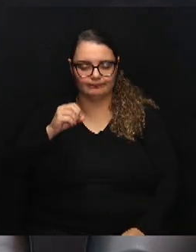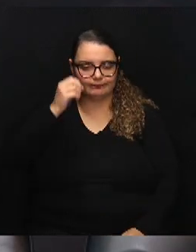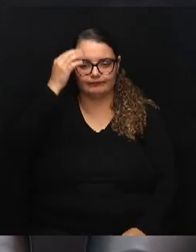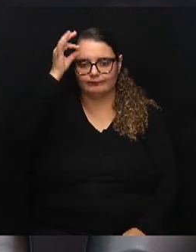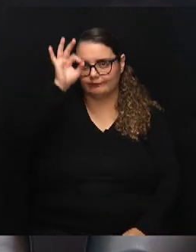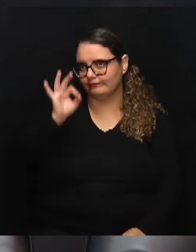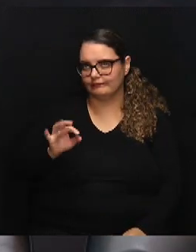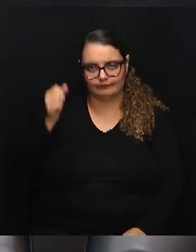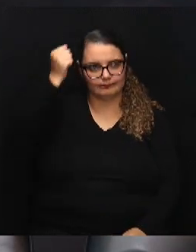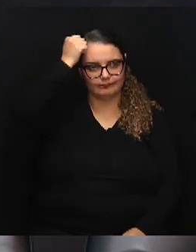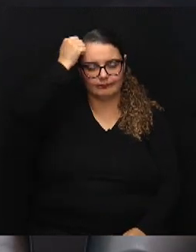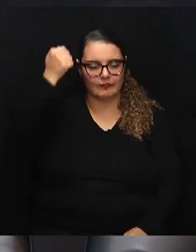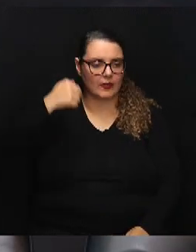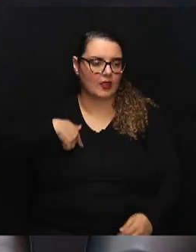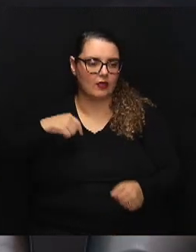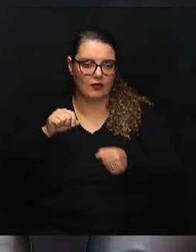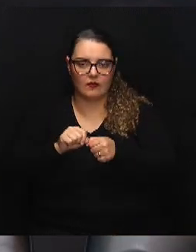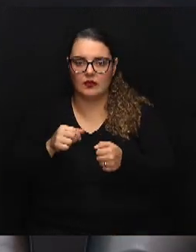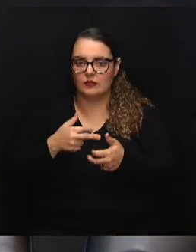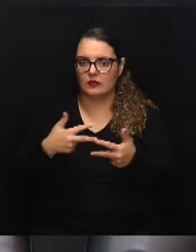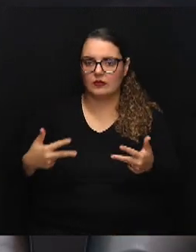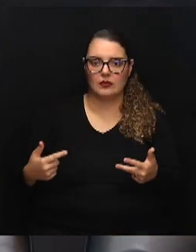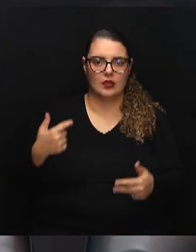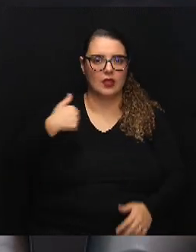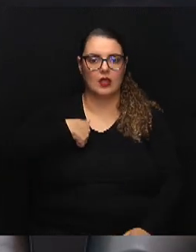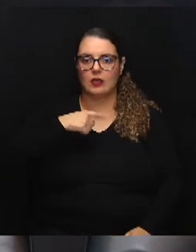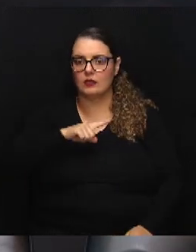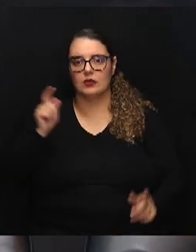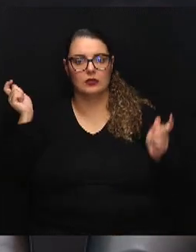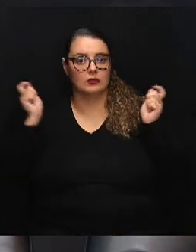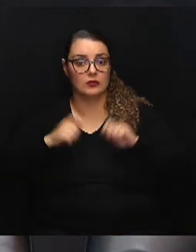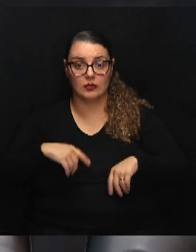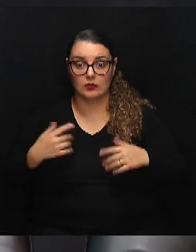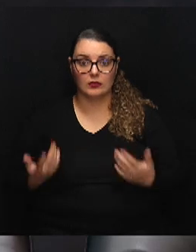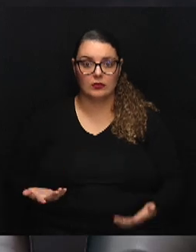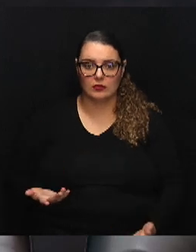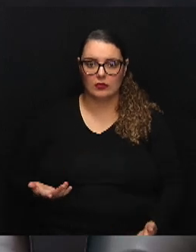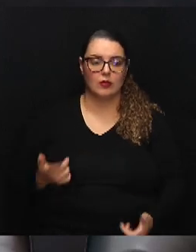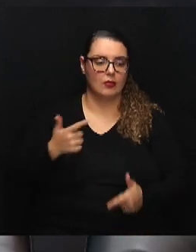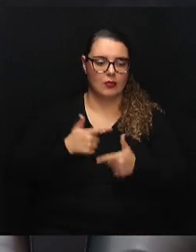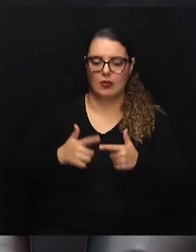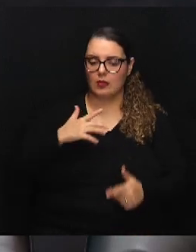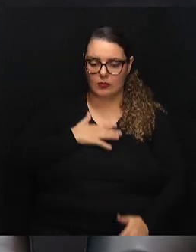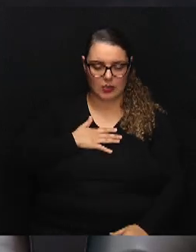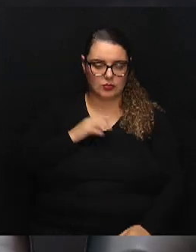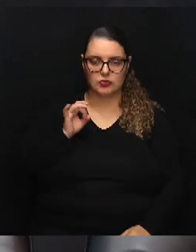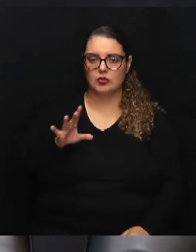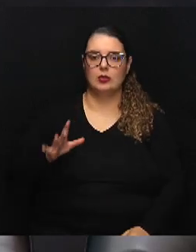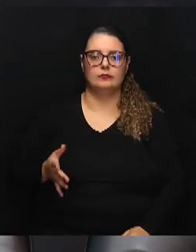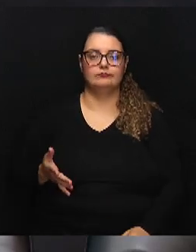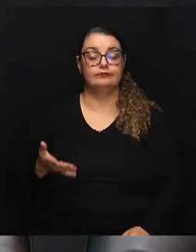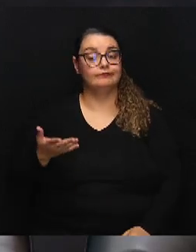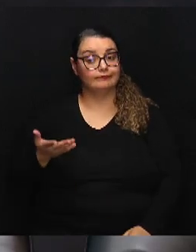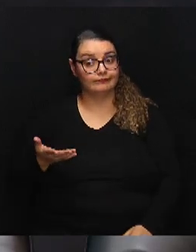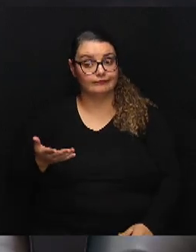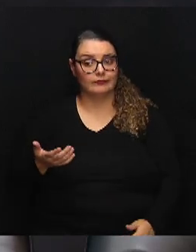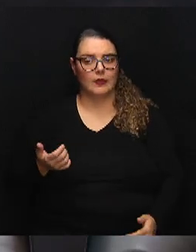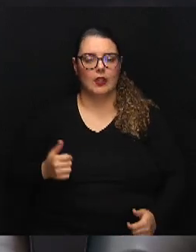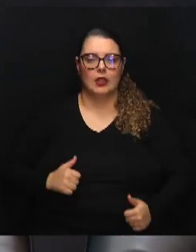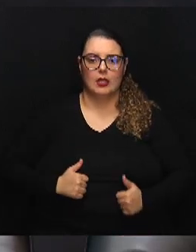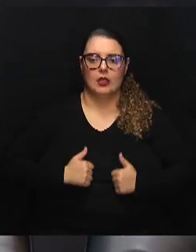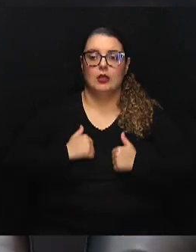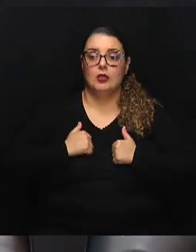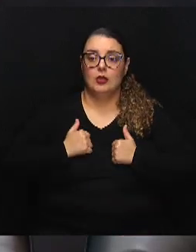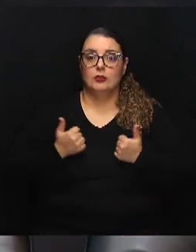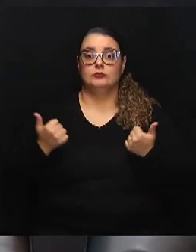que devo ter feito algo errado, eu que não devo ser suficiente, o problema deve ser só eu. E isso vai abalando, né, a